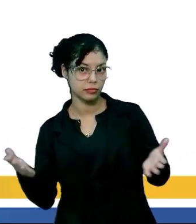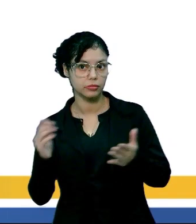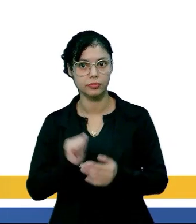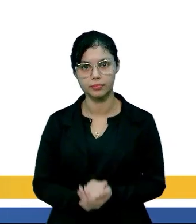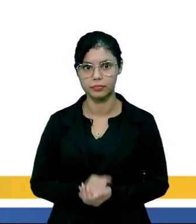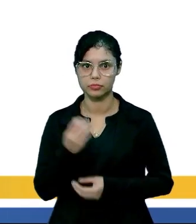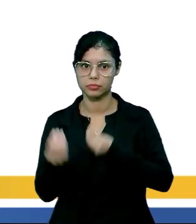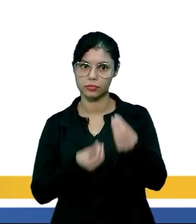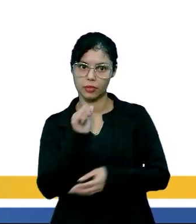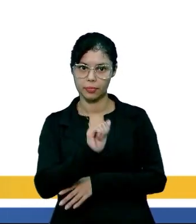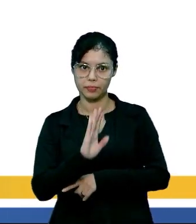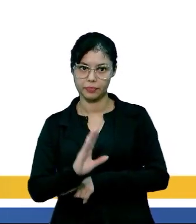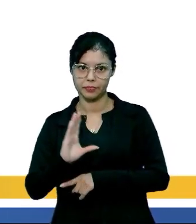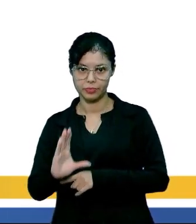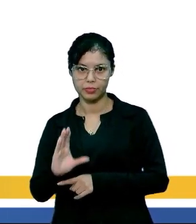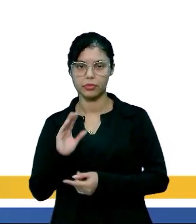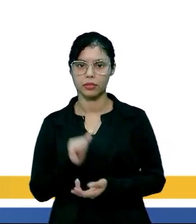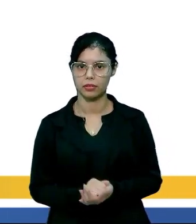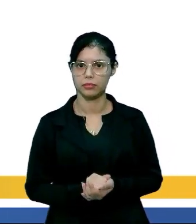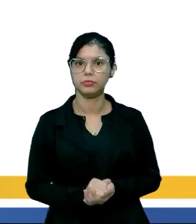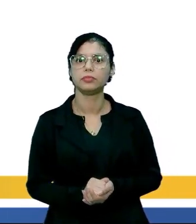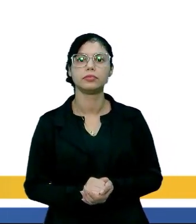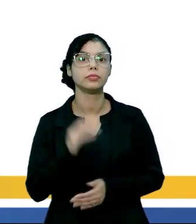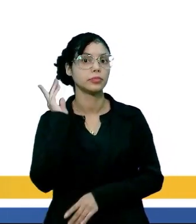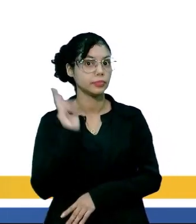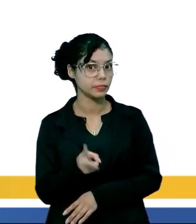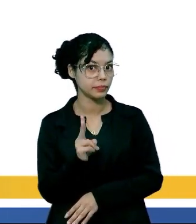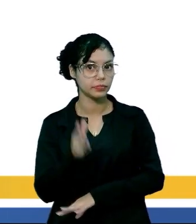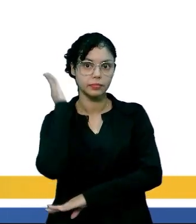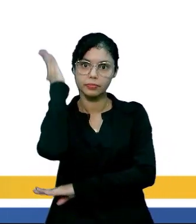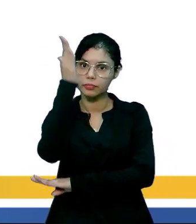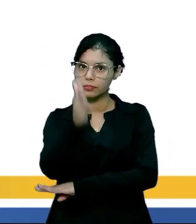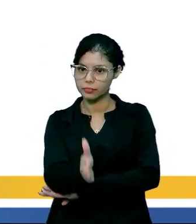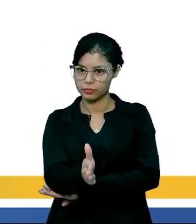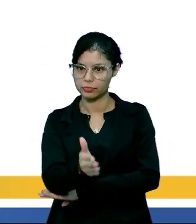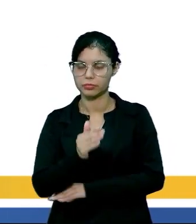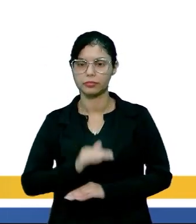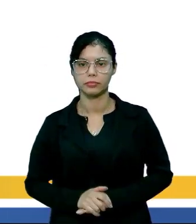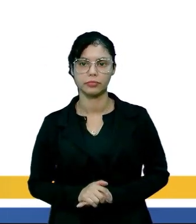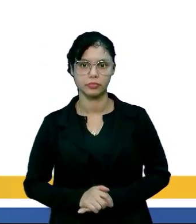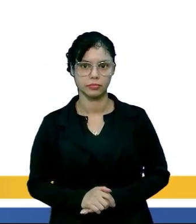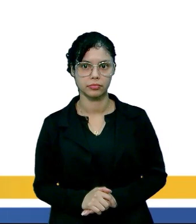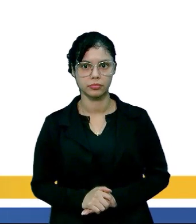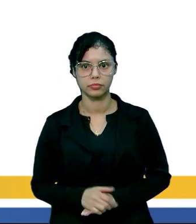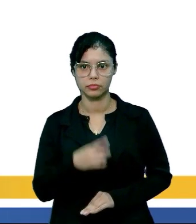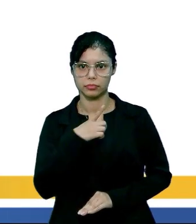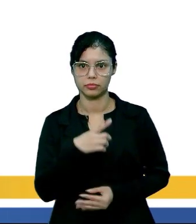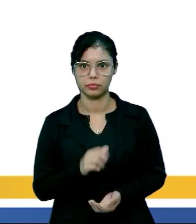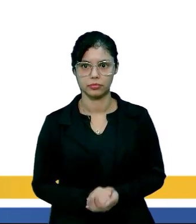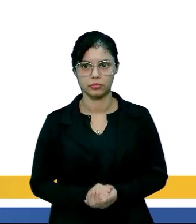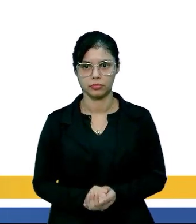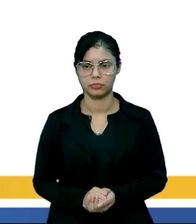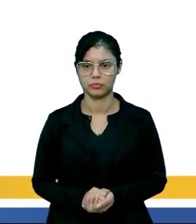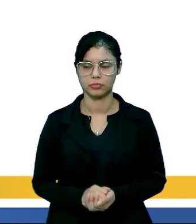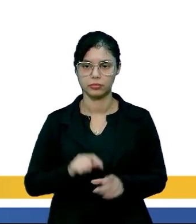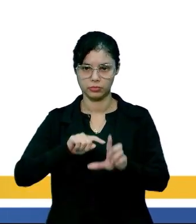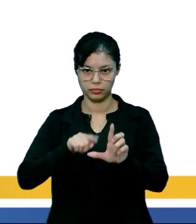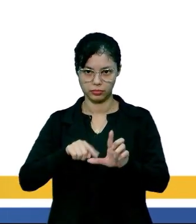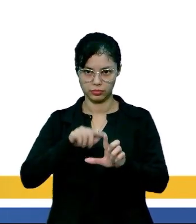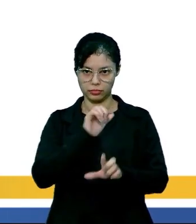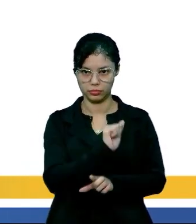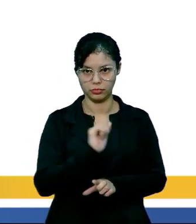Então, como A, B e C estão sobre uma mesma reta, temos que a medida do